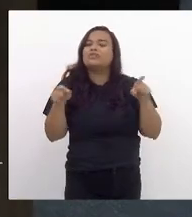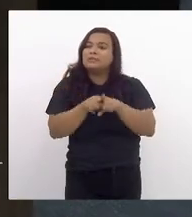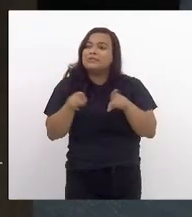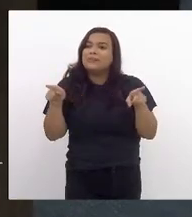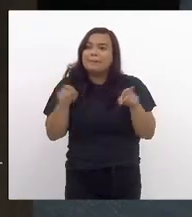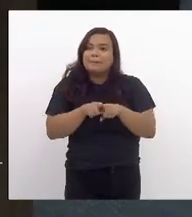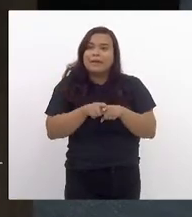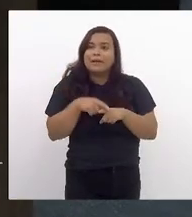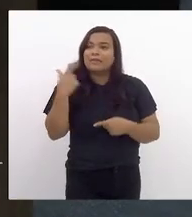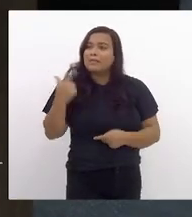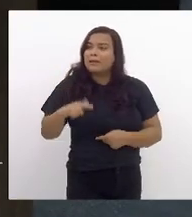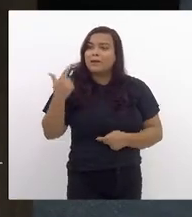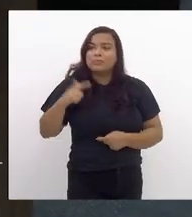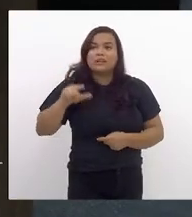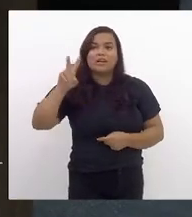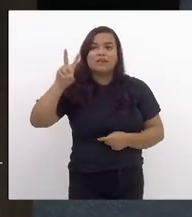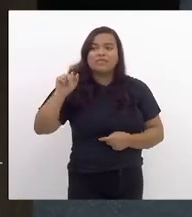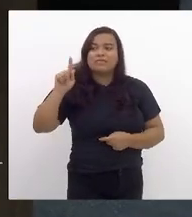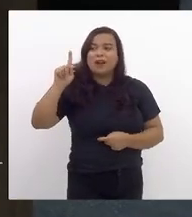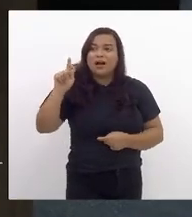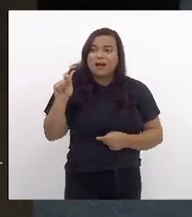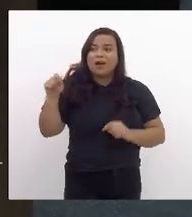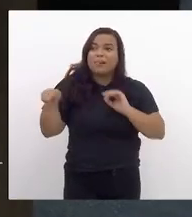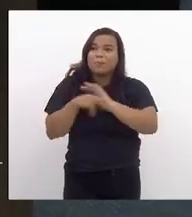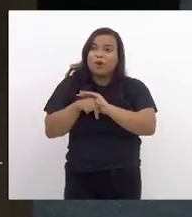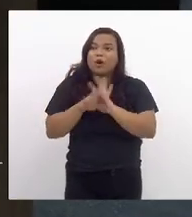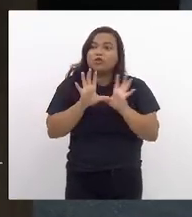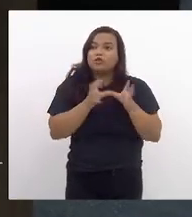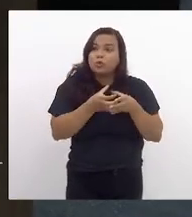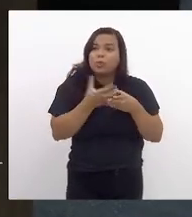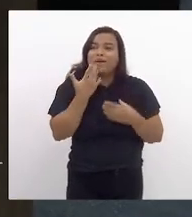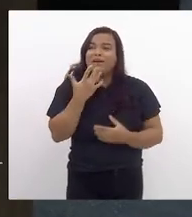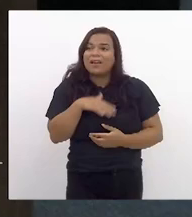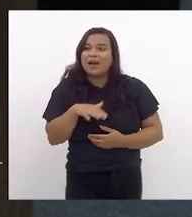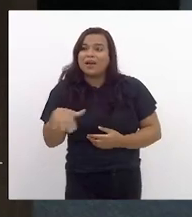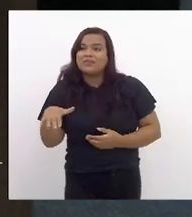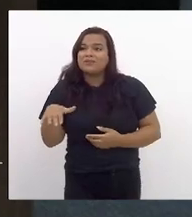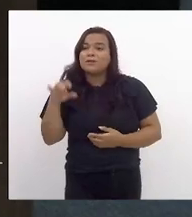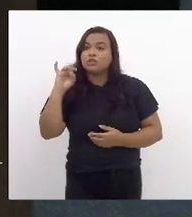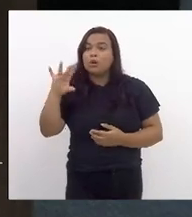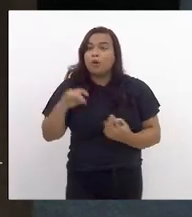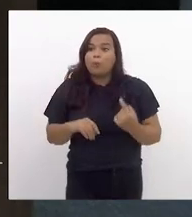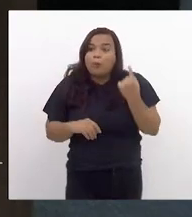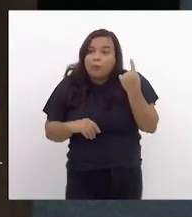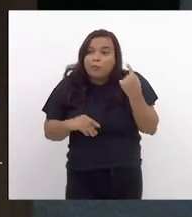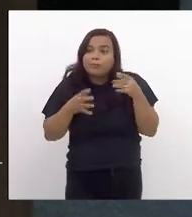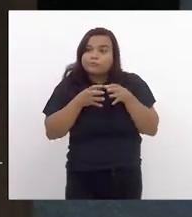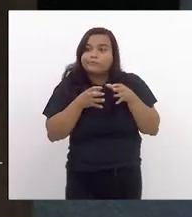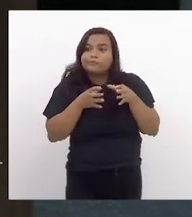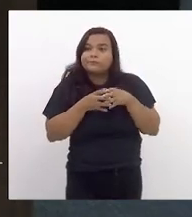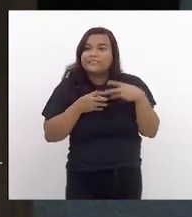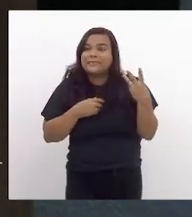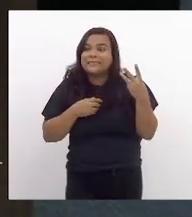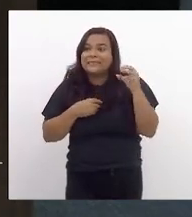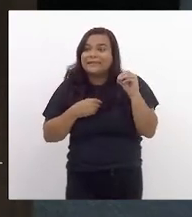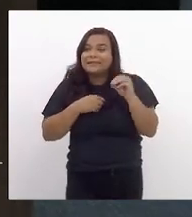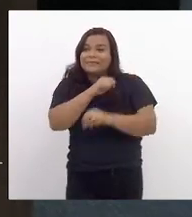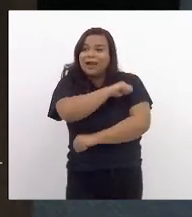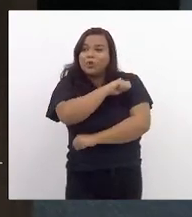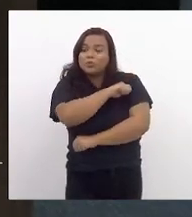o ISERJ também não abriu vagas para turmas de creche, apenas uma, ou seja, só 30 alunos,